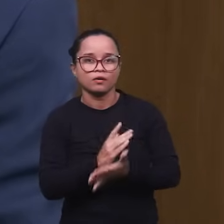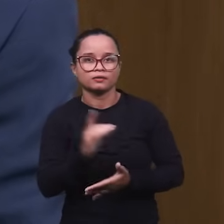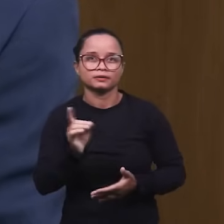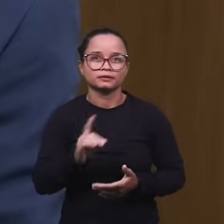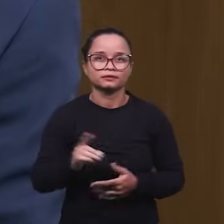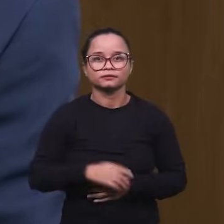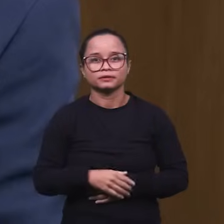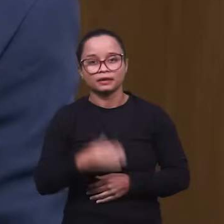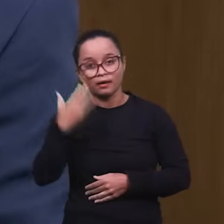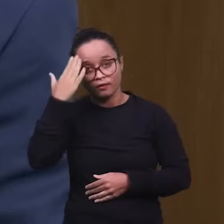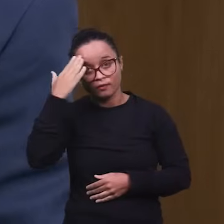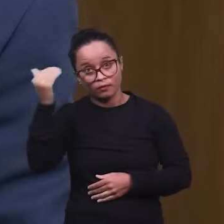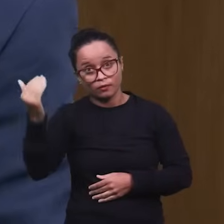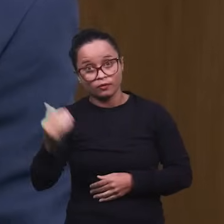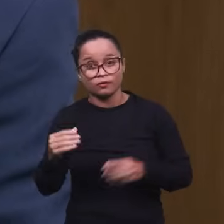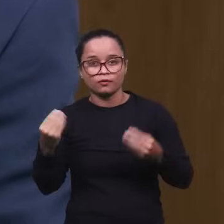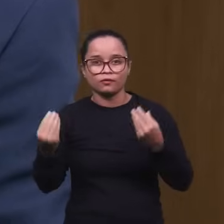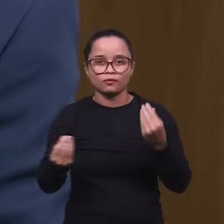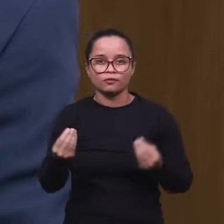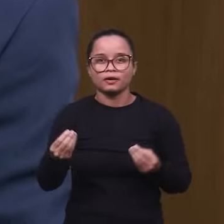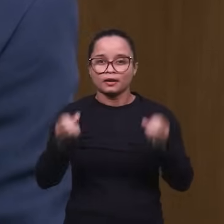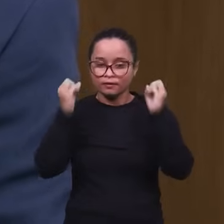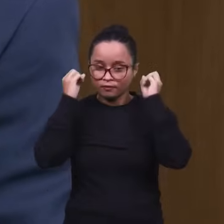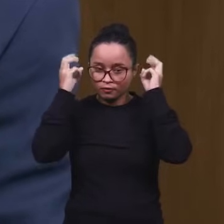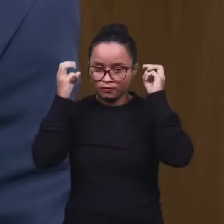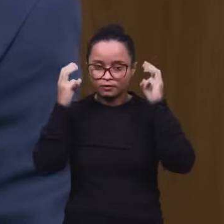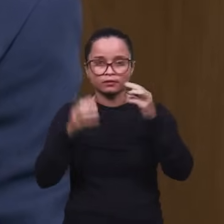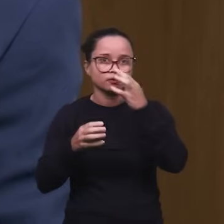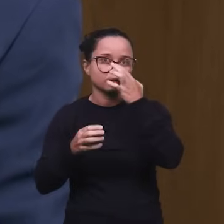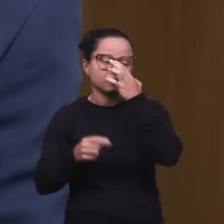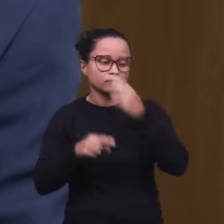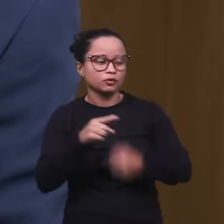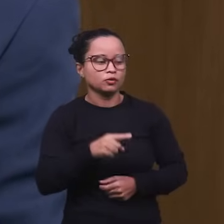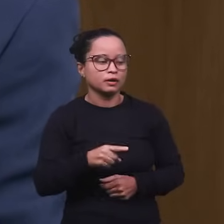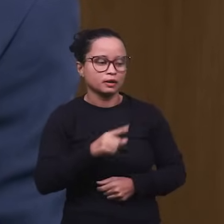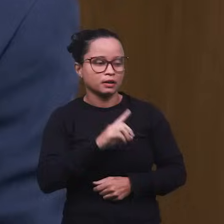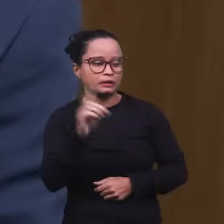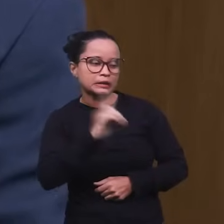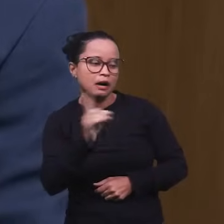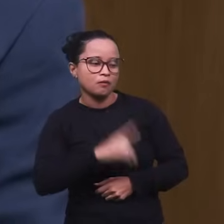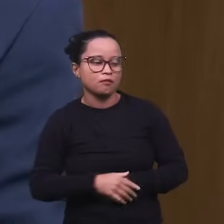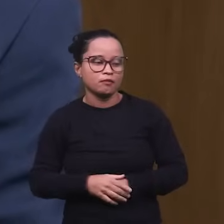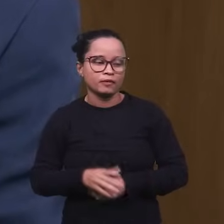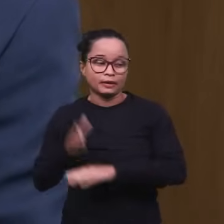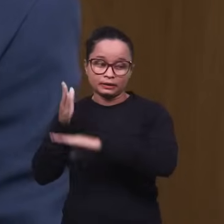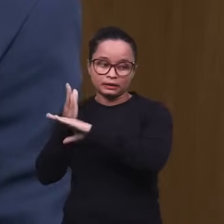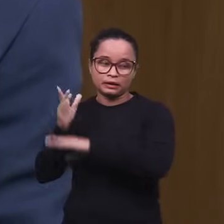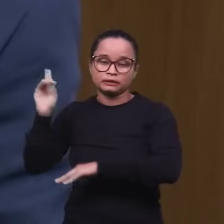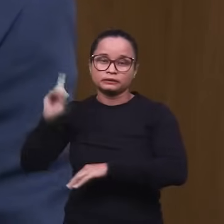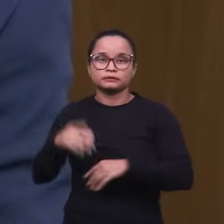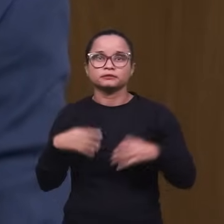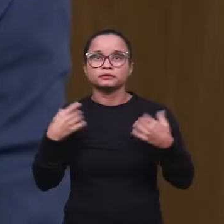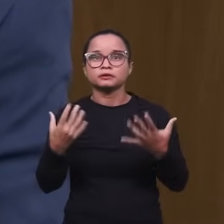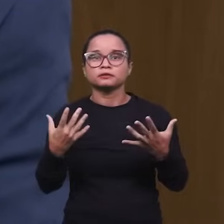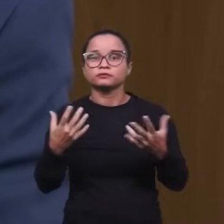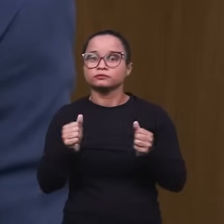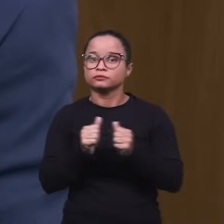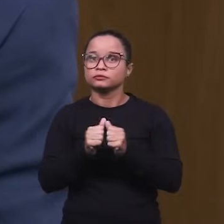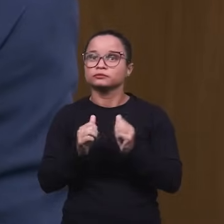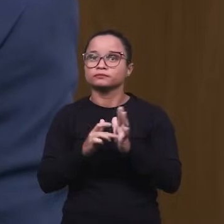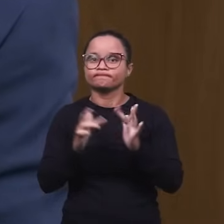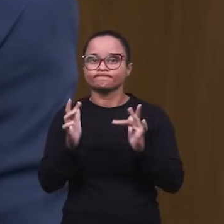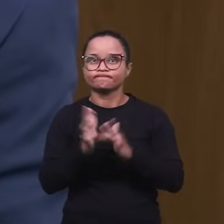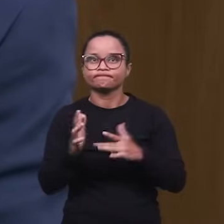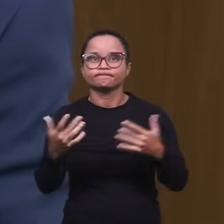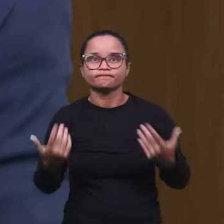não famoso que foi com Moisés. Mas, não, mas você não vai entrar. E Moisés foi, né? E com o Senhor Jesus,